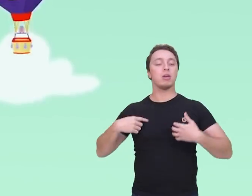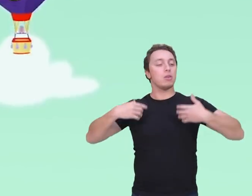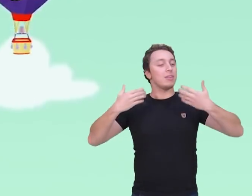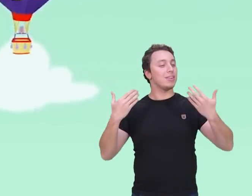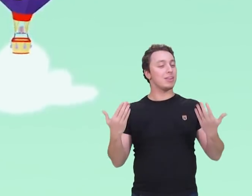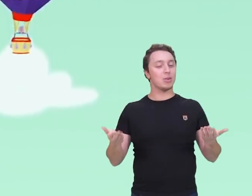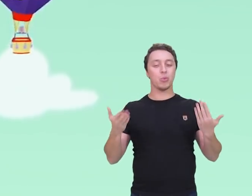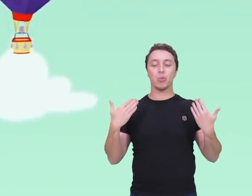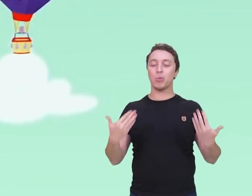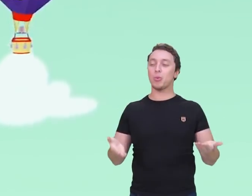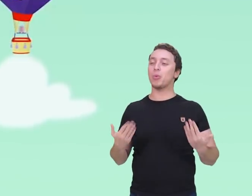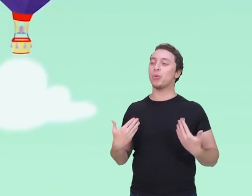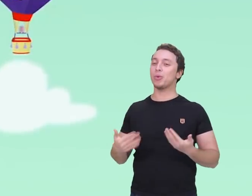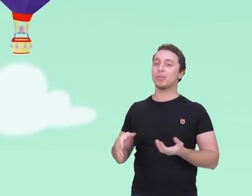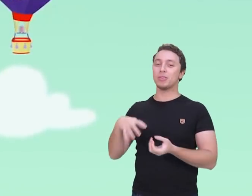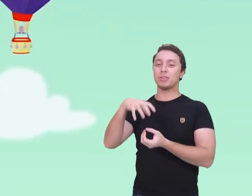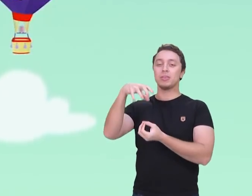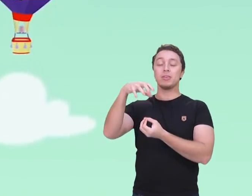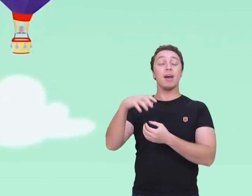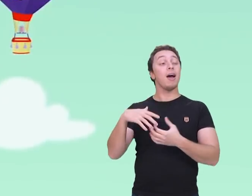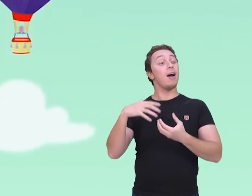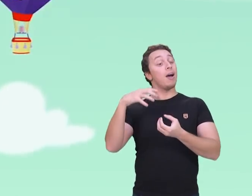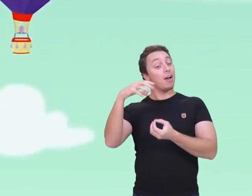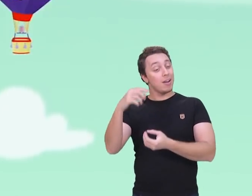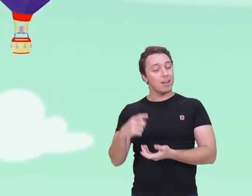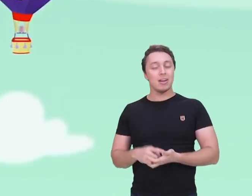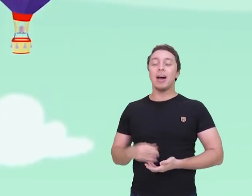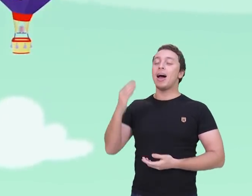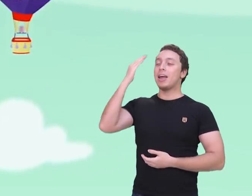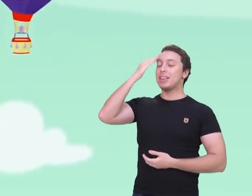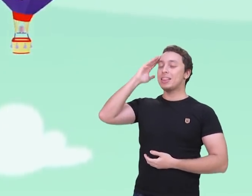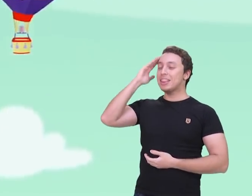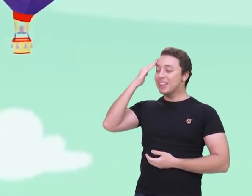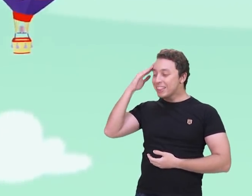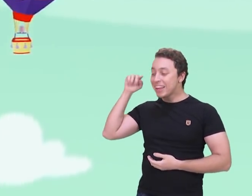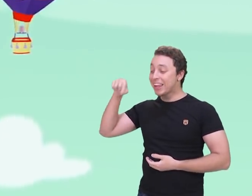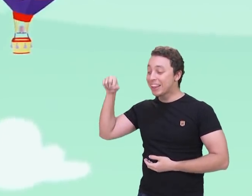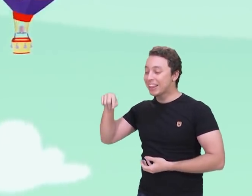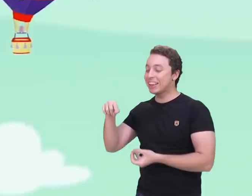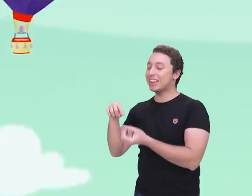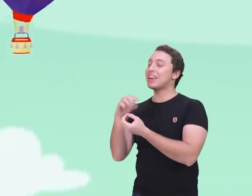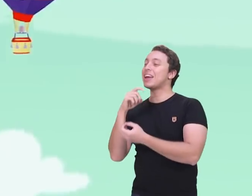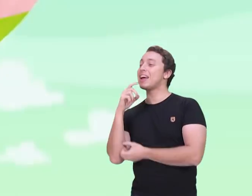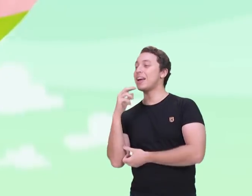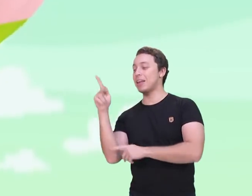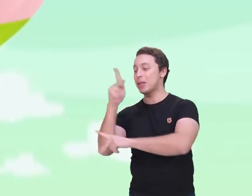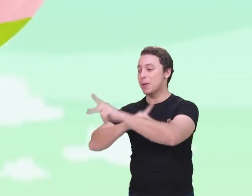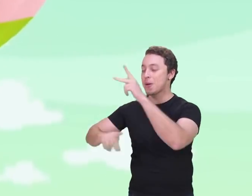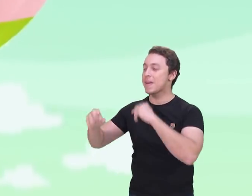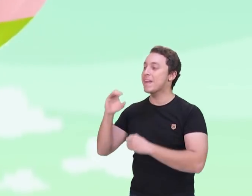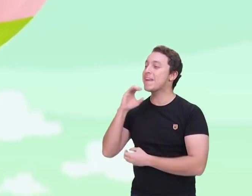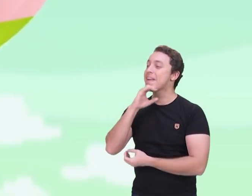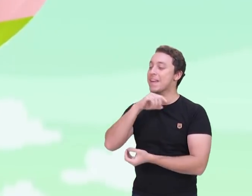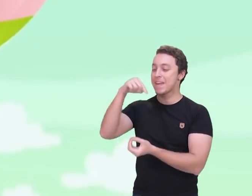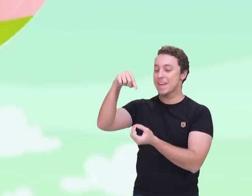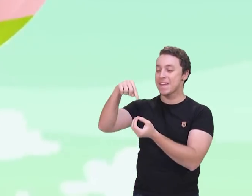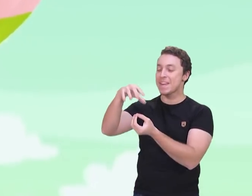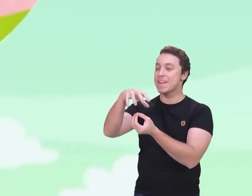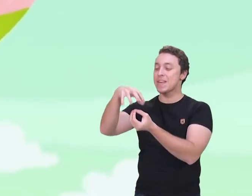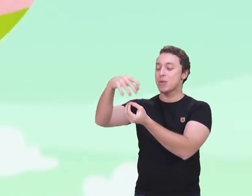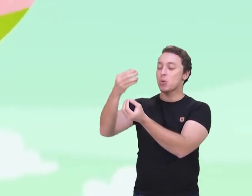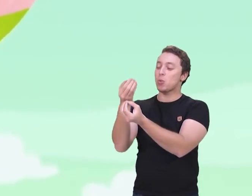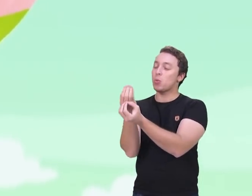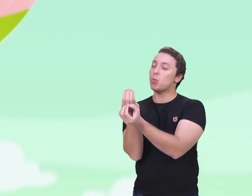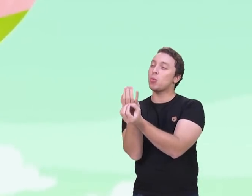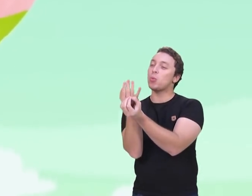gente mais leve. Então é por isso que a gente sobe? Por causa desse ar quente dentro do balão? A gente sobe por causa do